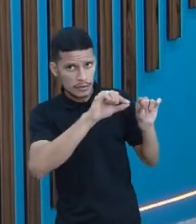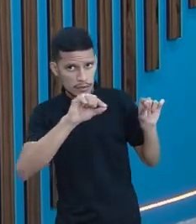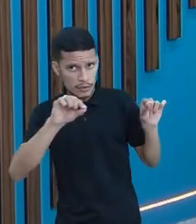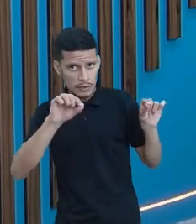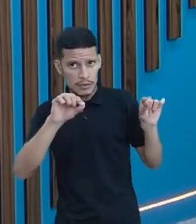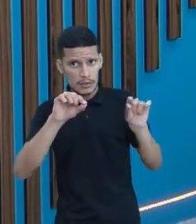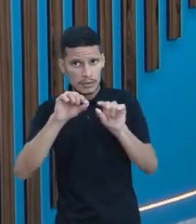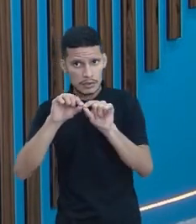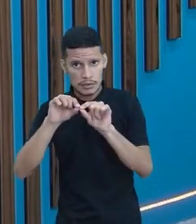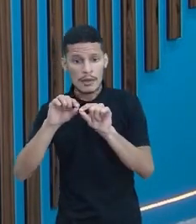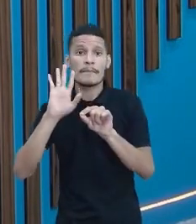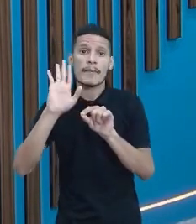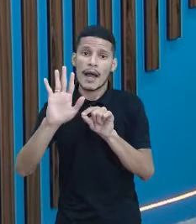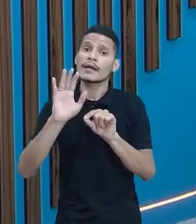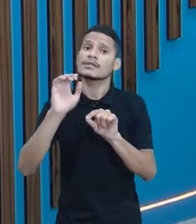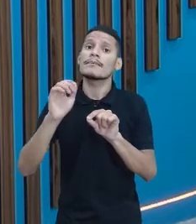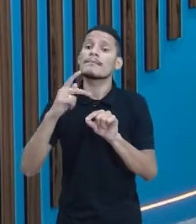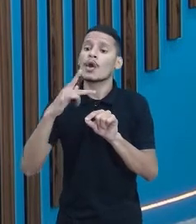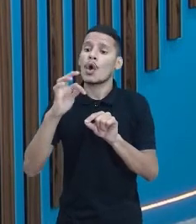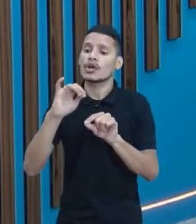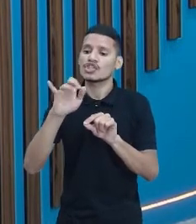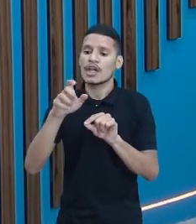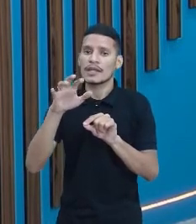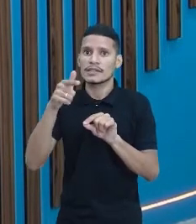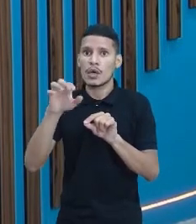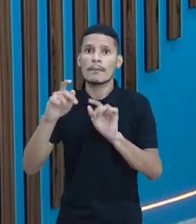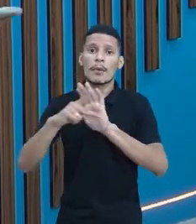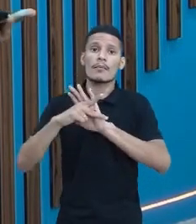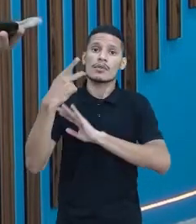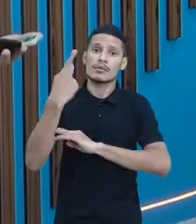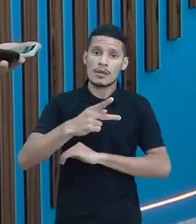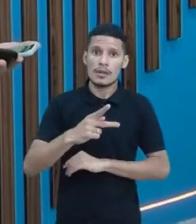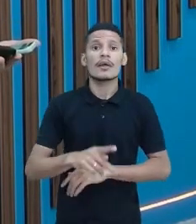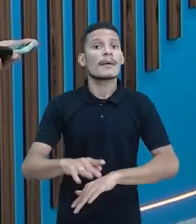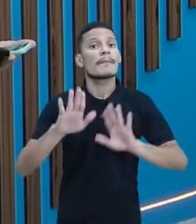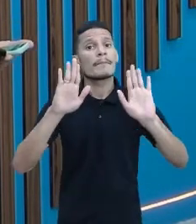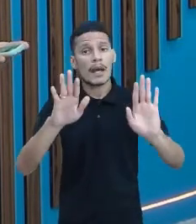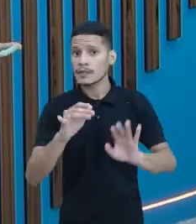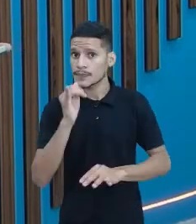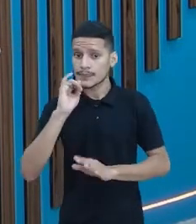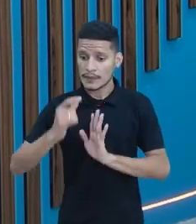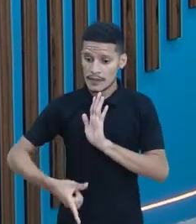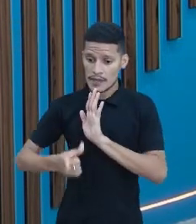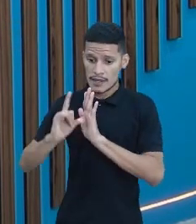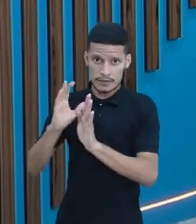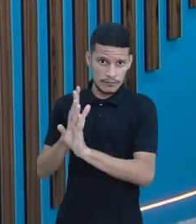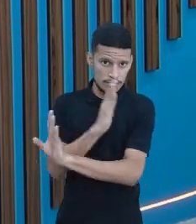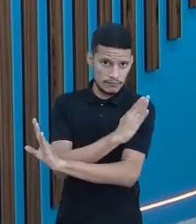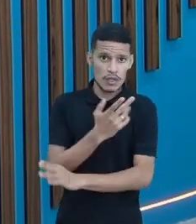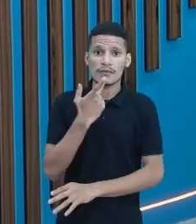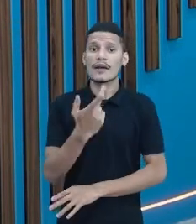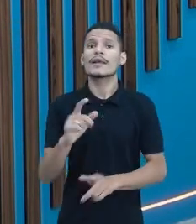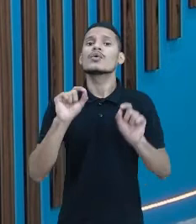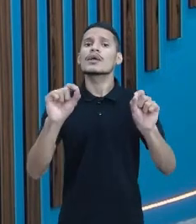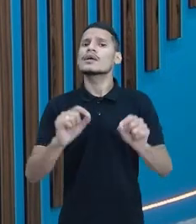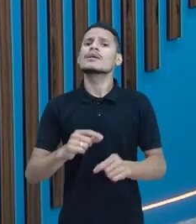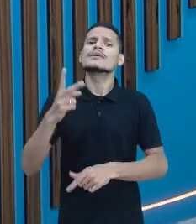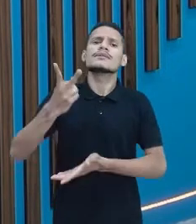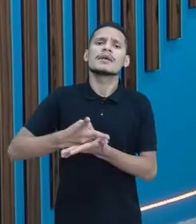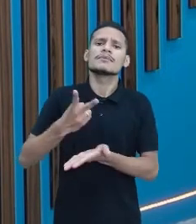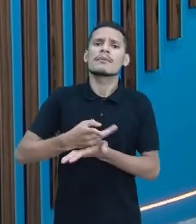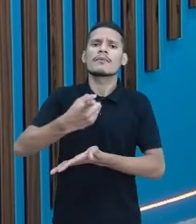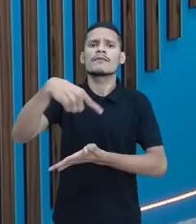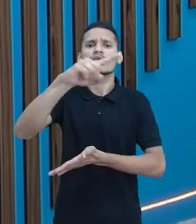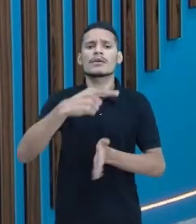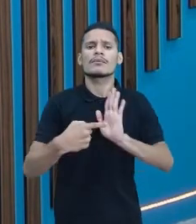a hipotenusa, só que no caso a projeção dele. Então, por isso que naquela parte anterior a gente falou, toda vez que você fizer